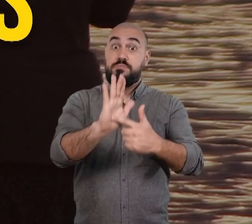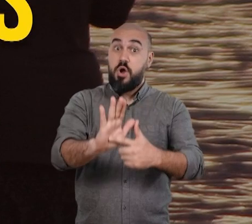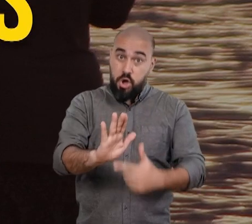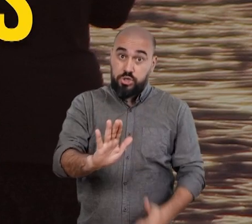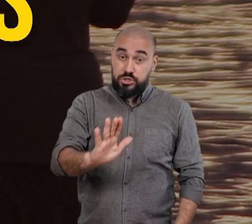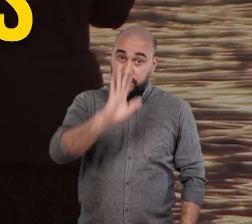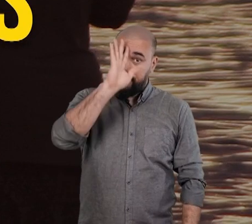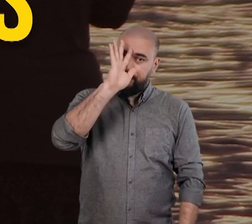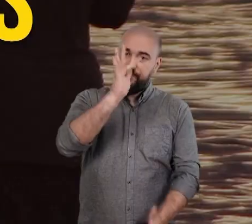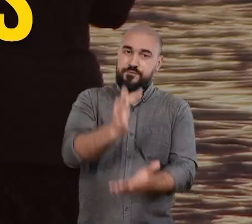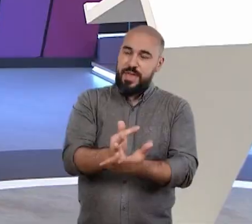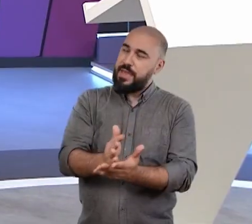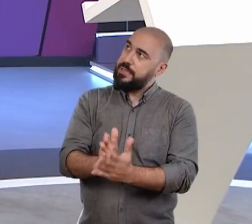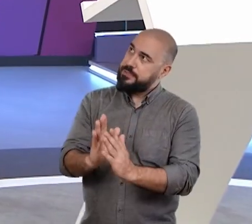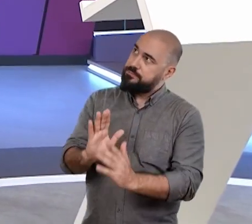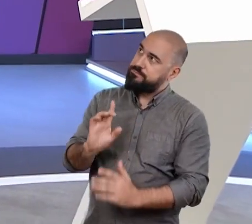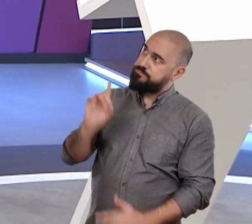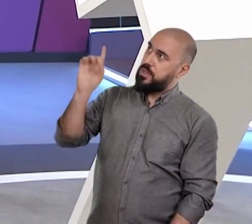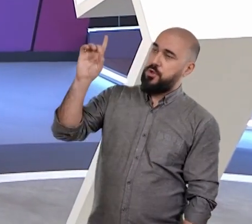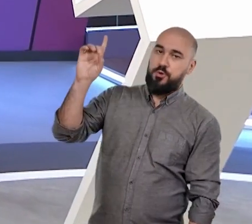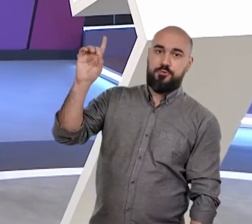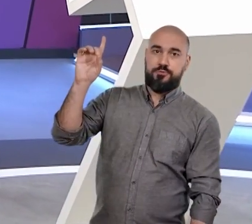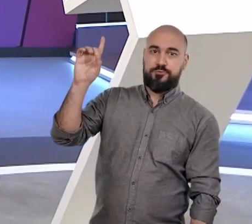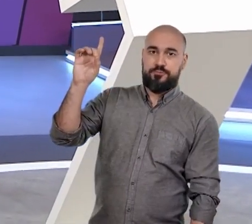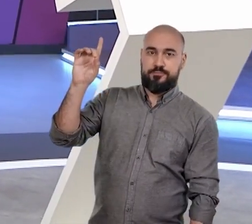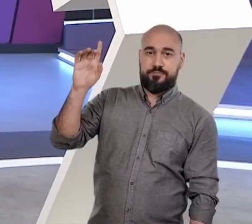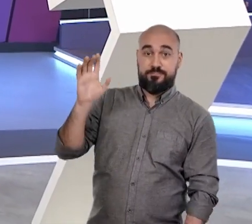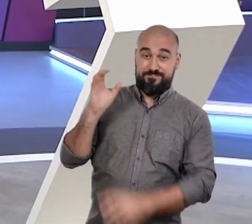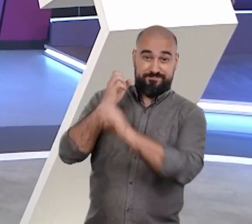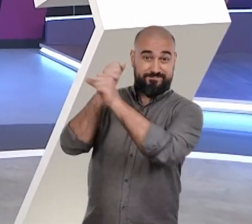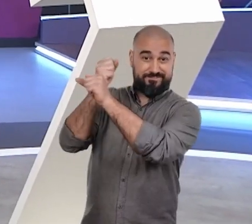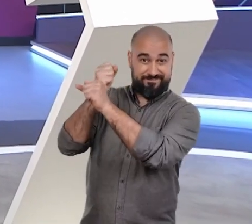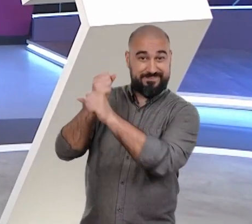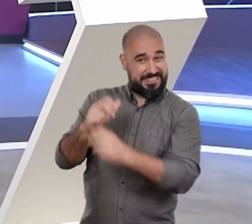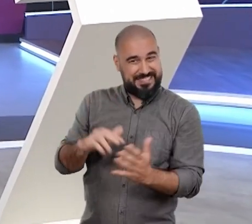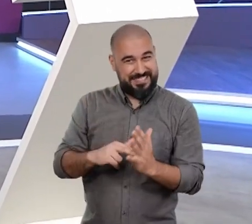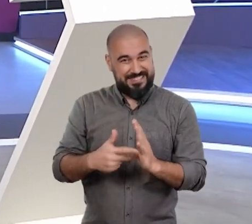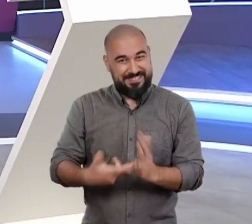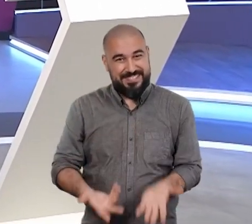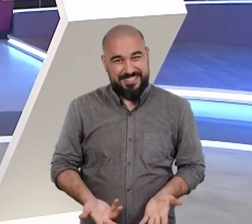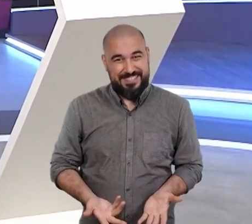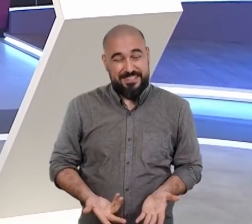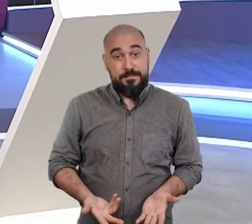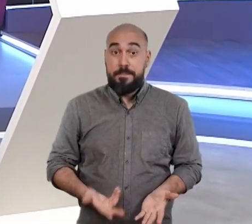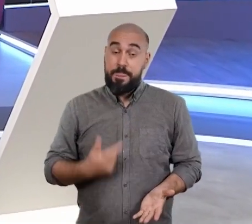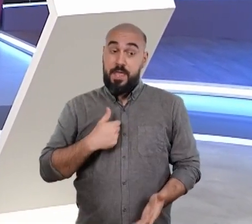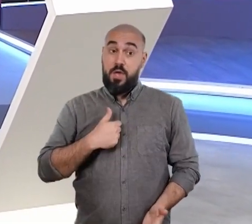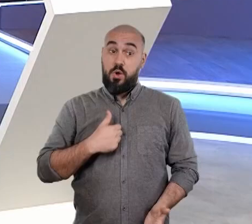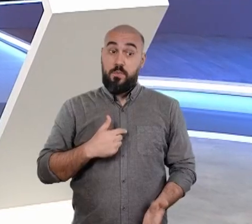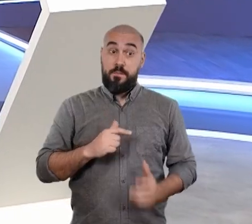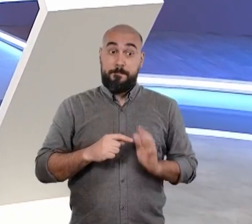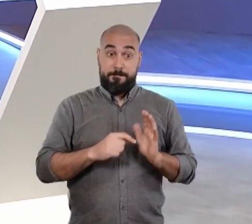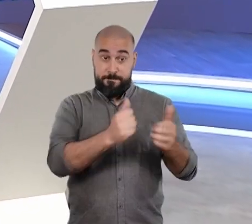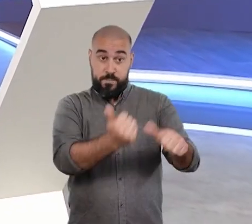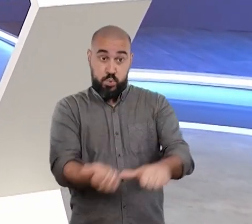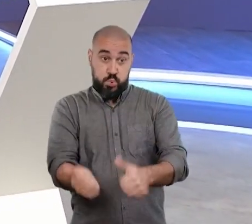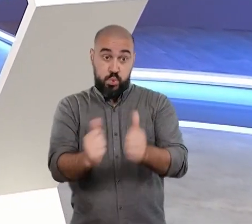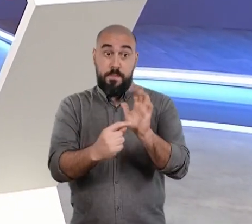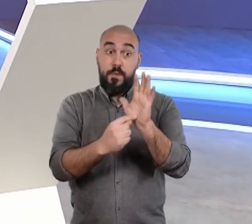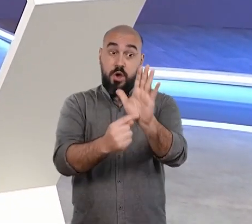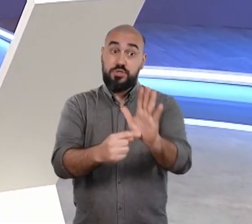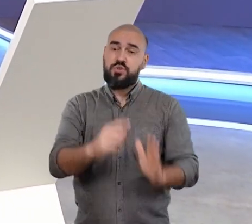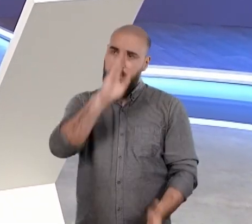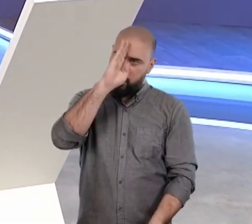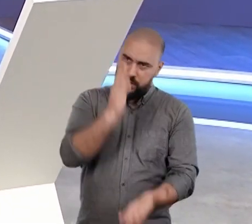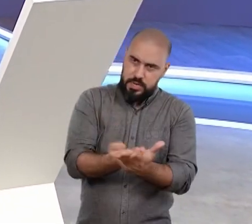a nossa fé em Deus. Eu estou dizendo para todos que eu creio em Jesus, que eu confio nele e que eu quero dedicar a